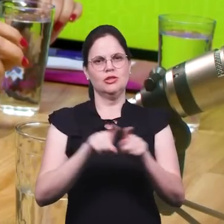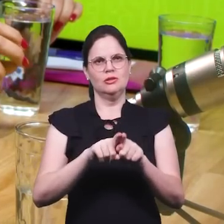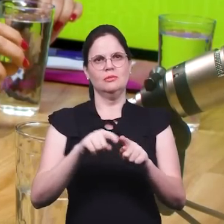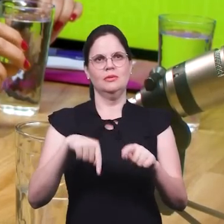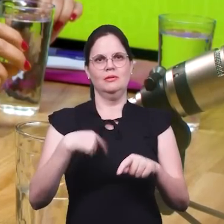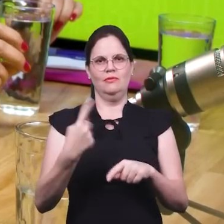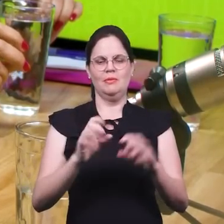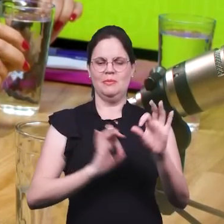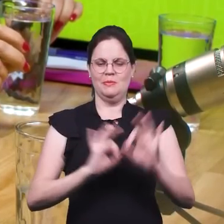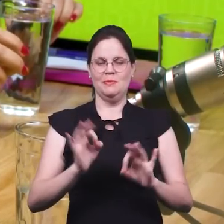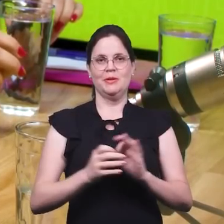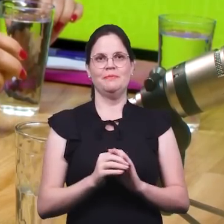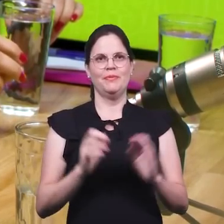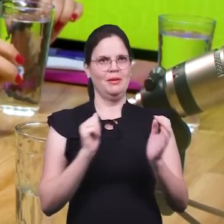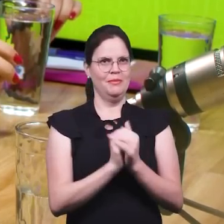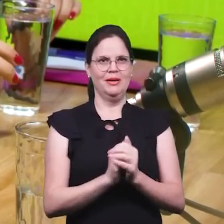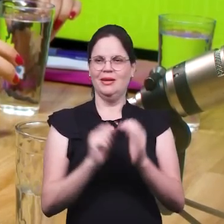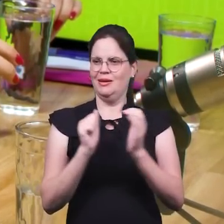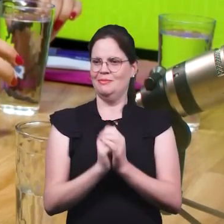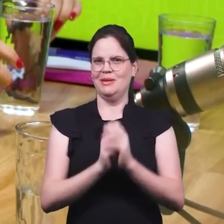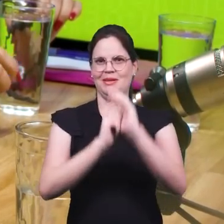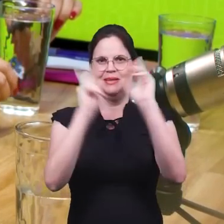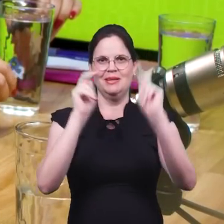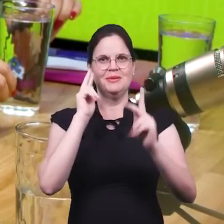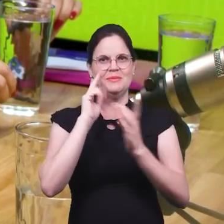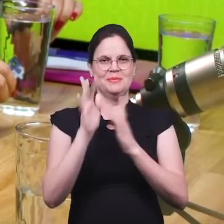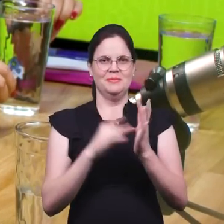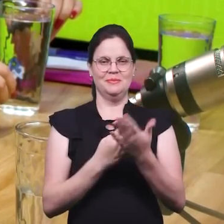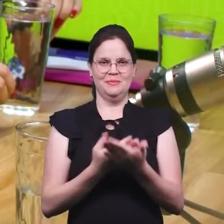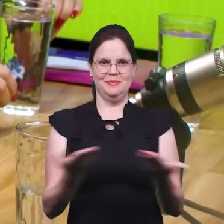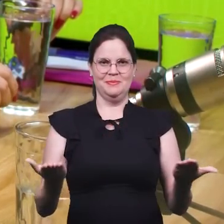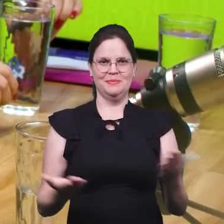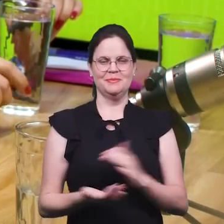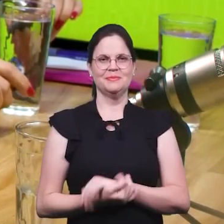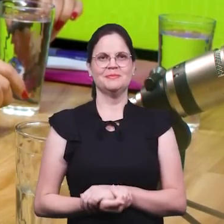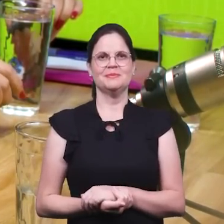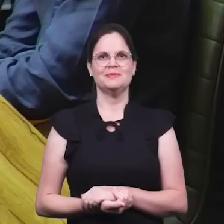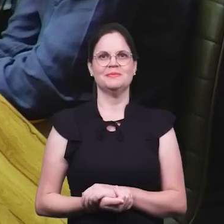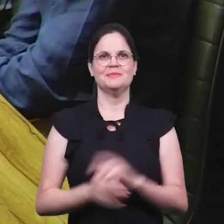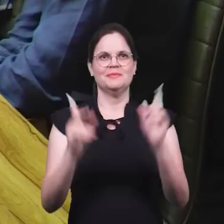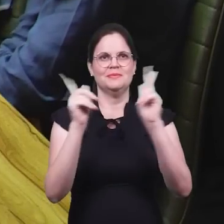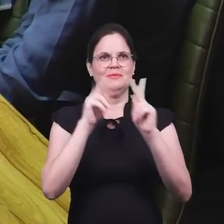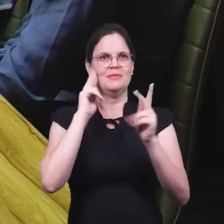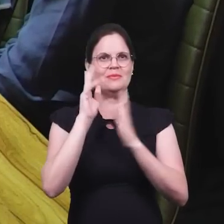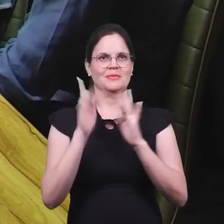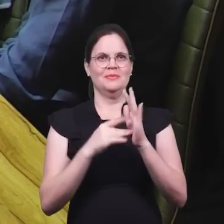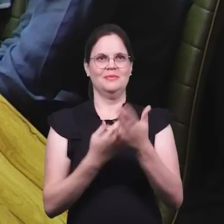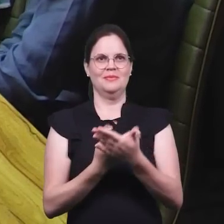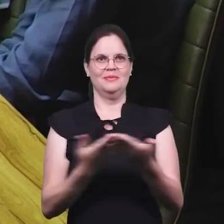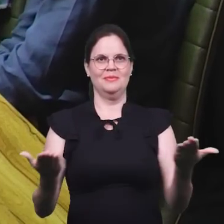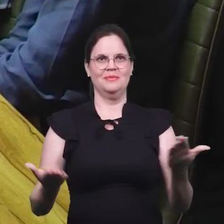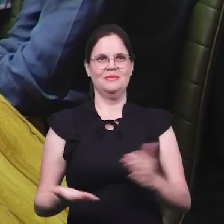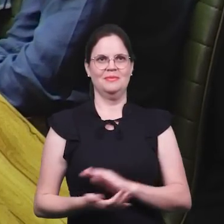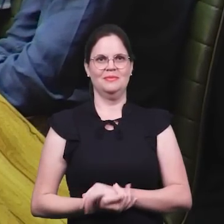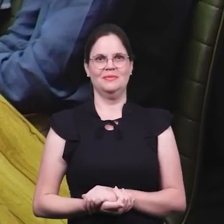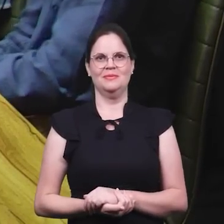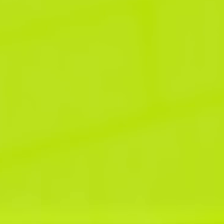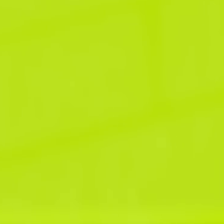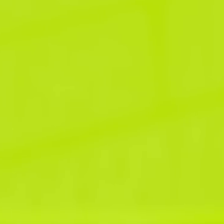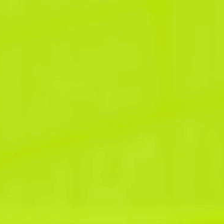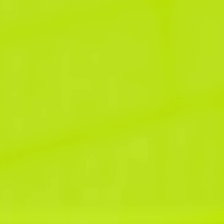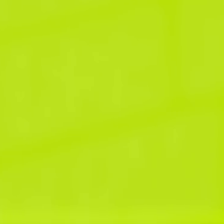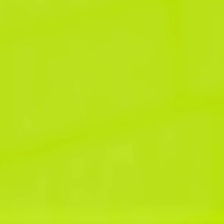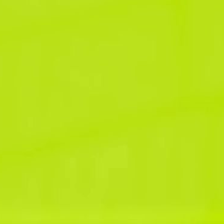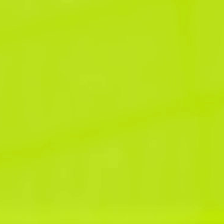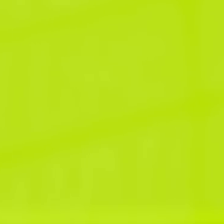também. Amém, Jaque? Amém. A todos a paz do Senhor Jesus. A paz do Senhor. A paz do Senhor Jesus. A paz do Senhor Jesus. Amém.